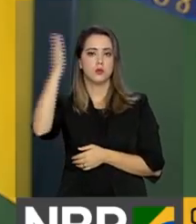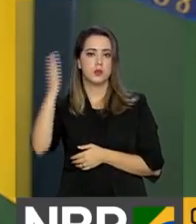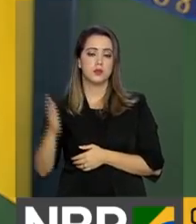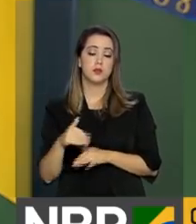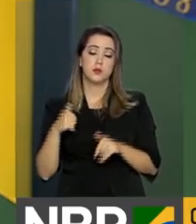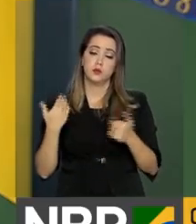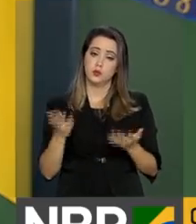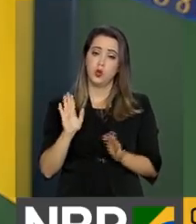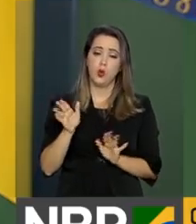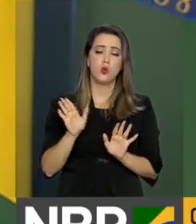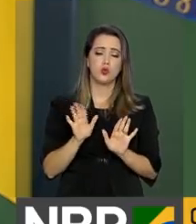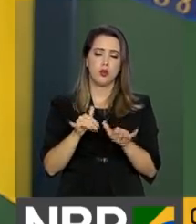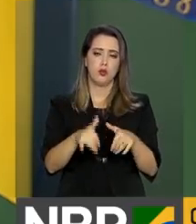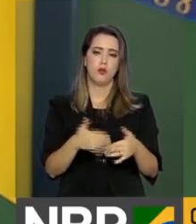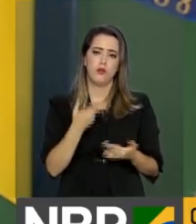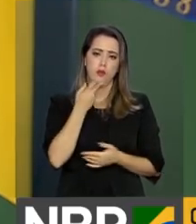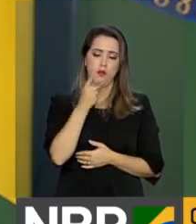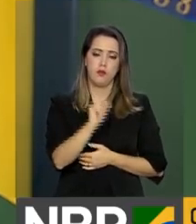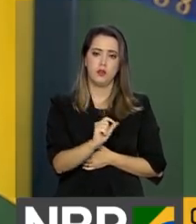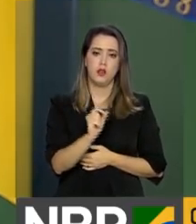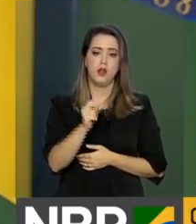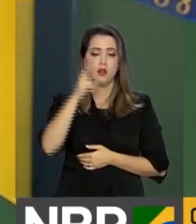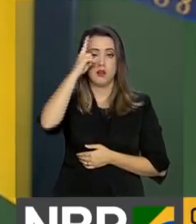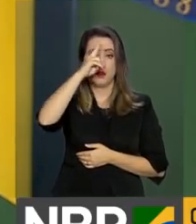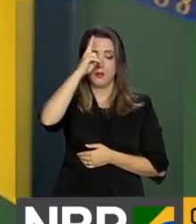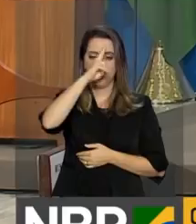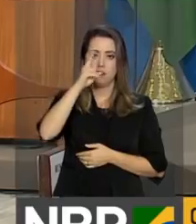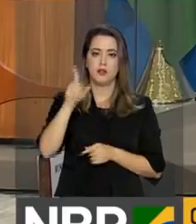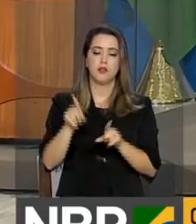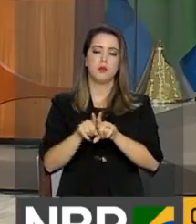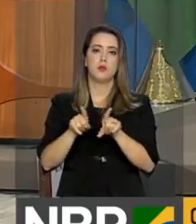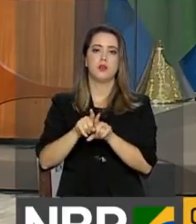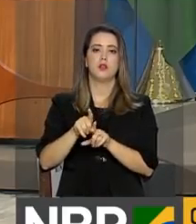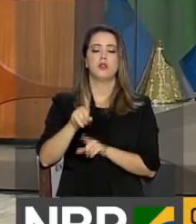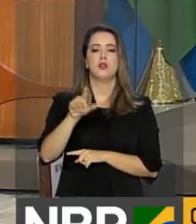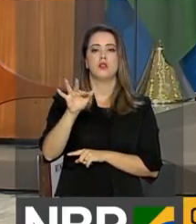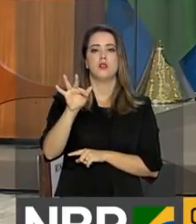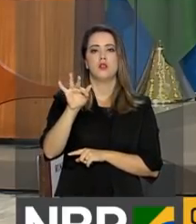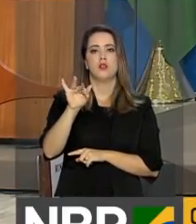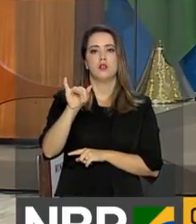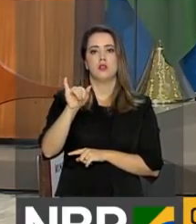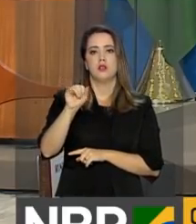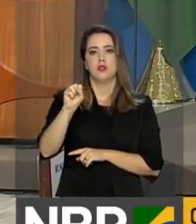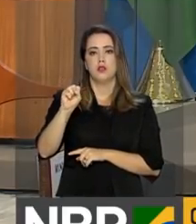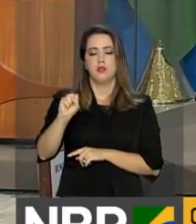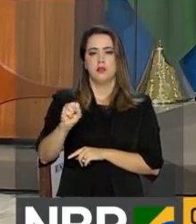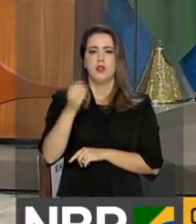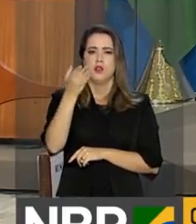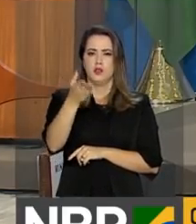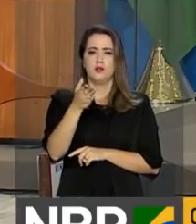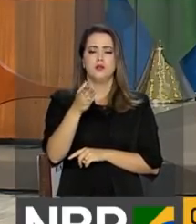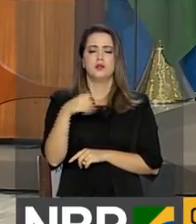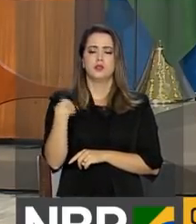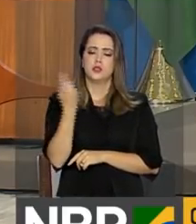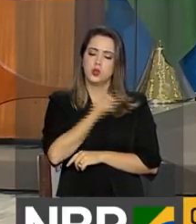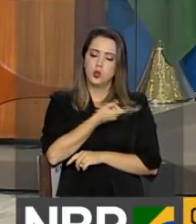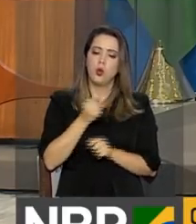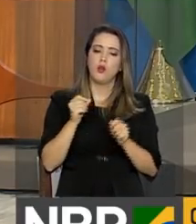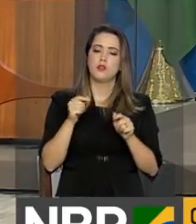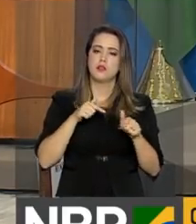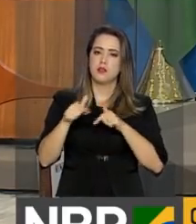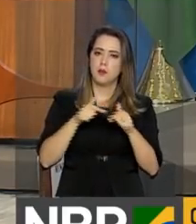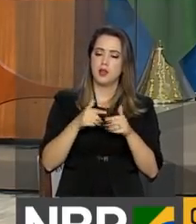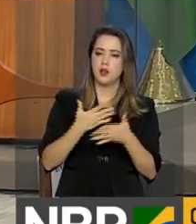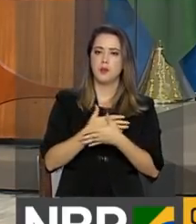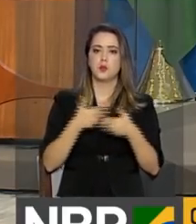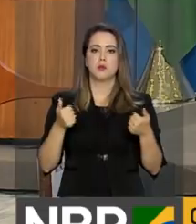palavras, ao dizer, relembrar também o FIES, que você fez pelo FIES, não é, Mendonça? Que fizemos pelo FIES,